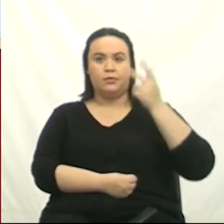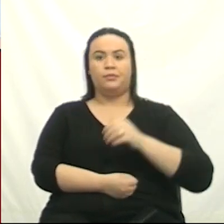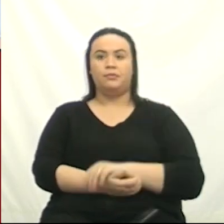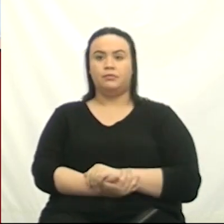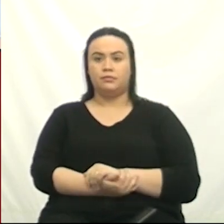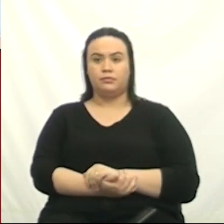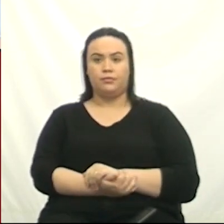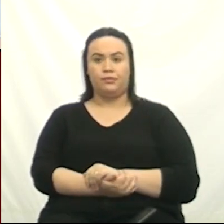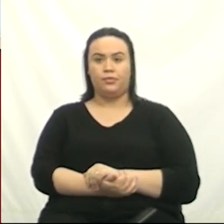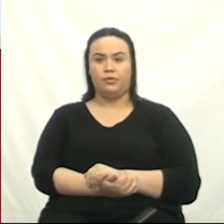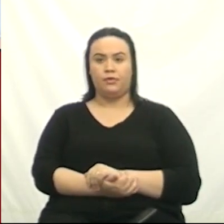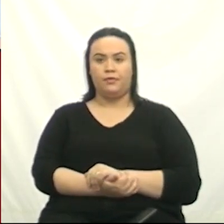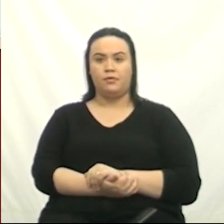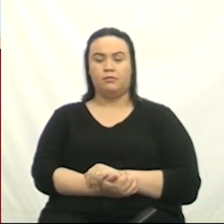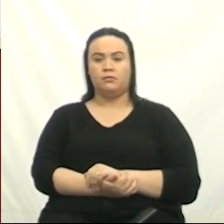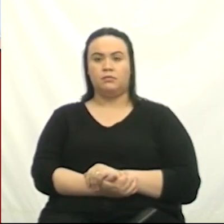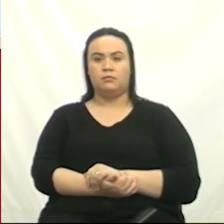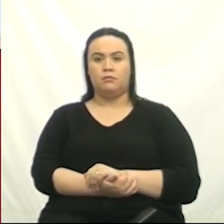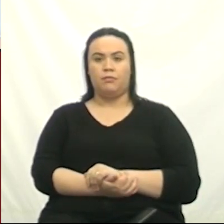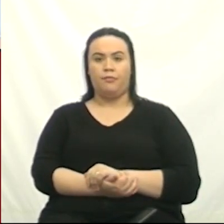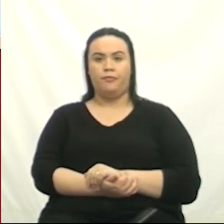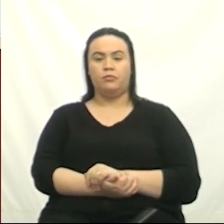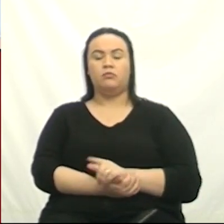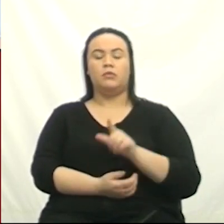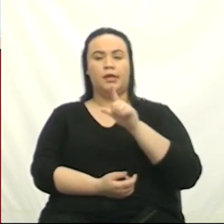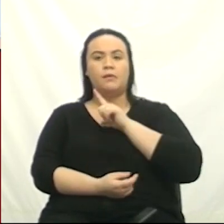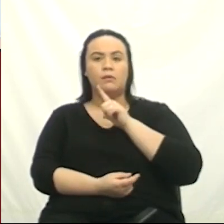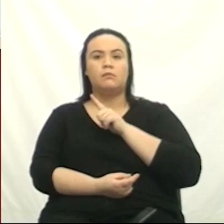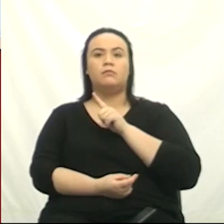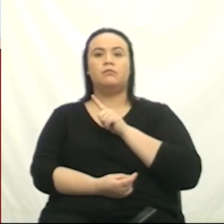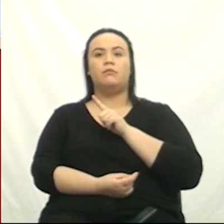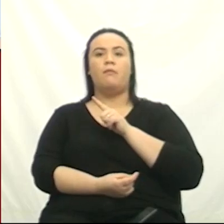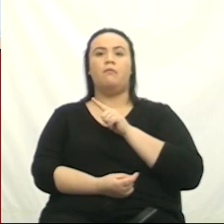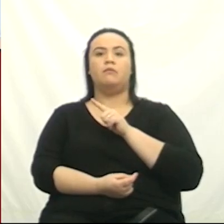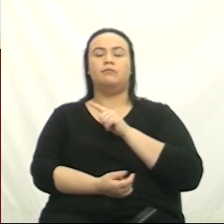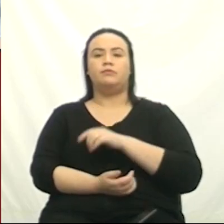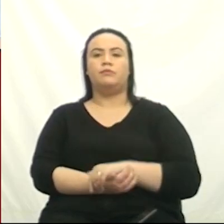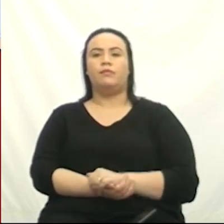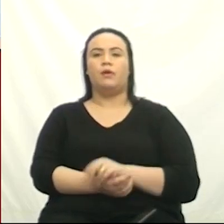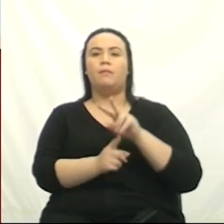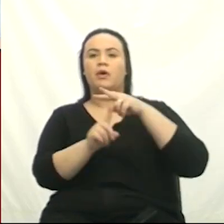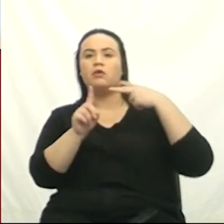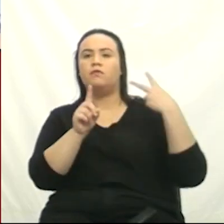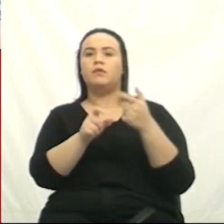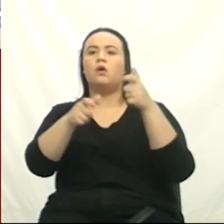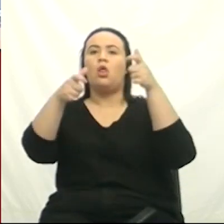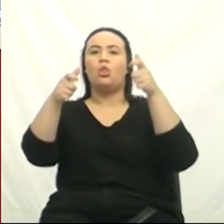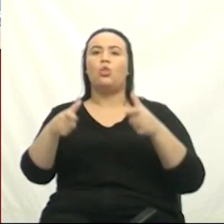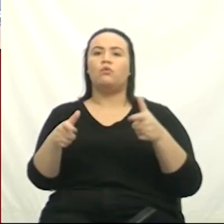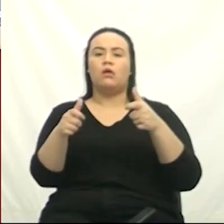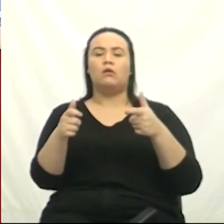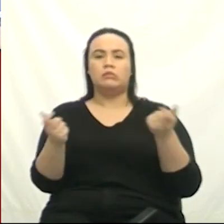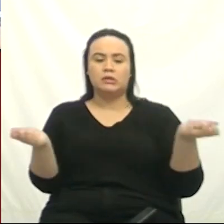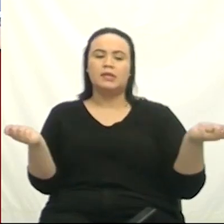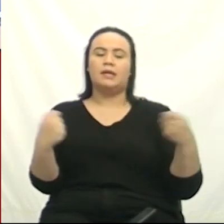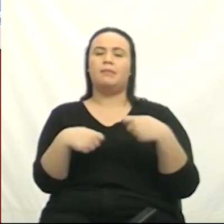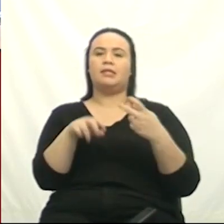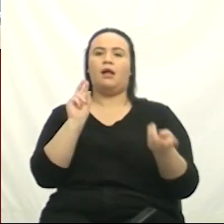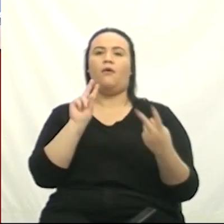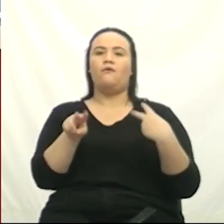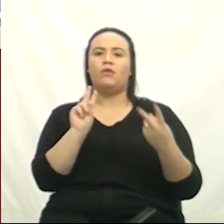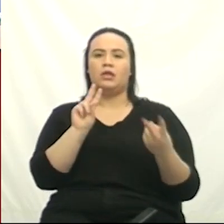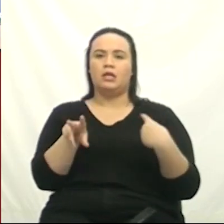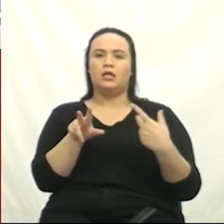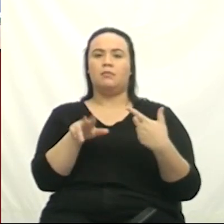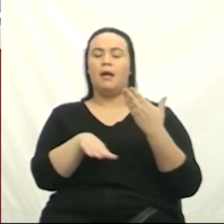que o próximo prefeito pelo menos tenha essa visão de fazer um espaço decente na nossa Avenida Centenário